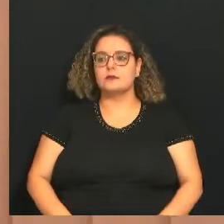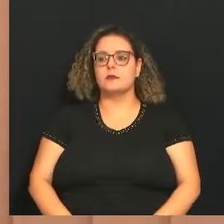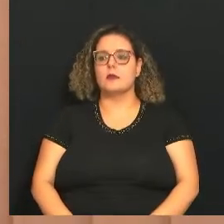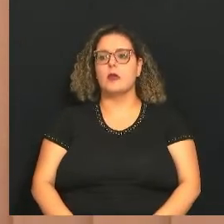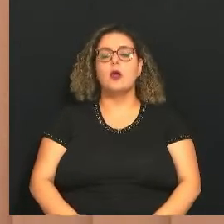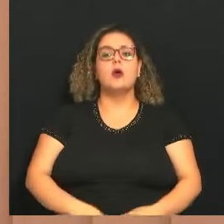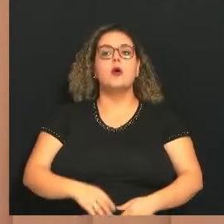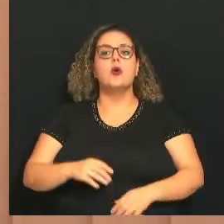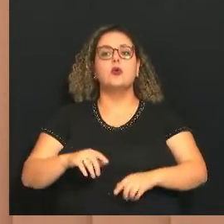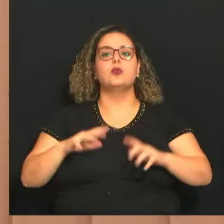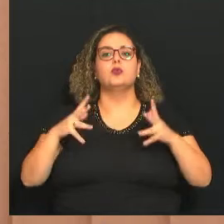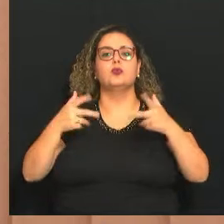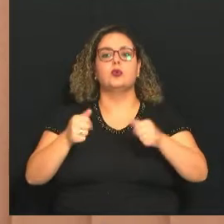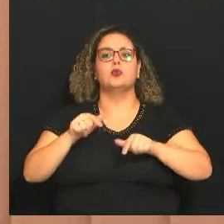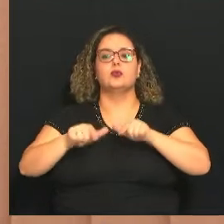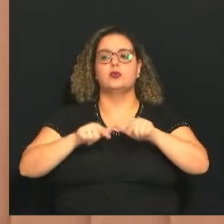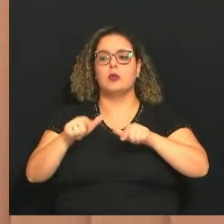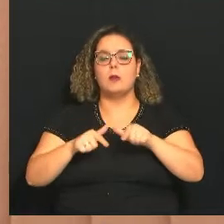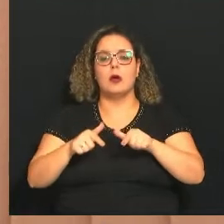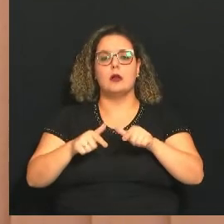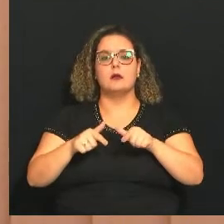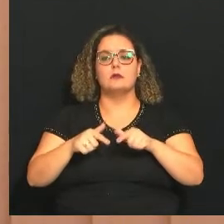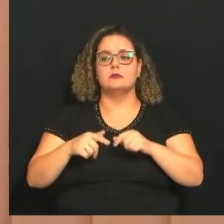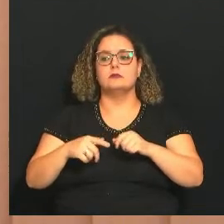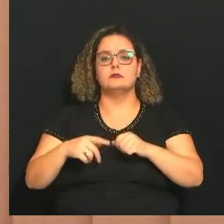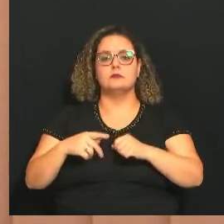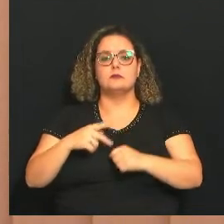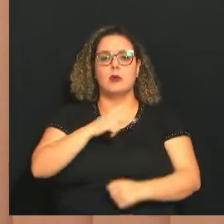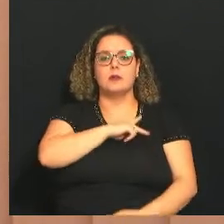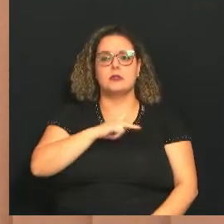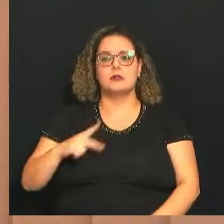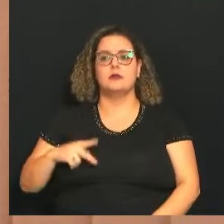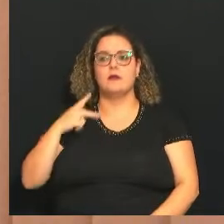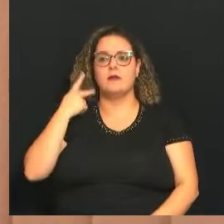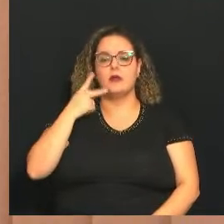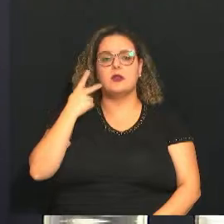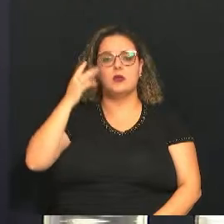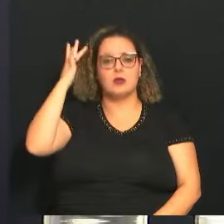Campinas. Acompanhe na presidência da vereadora Guida Calisto.